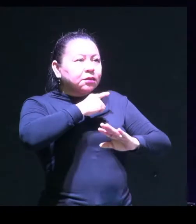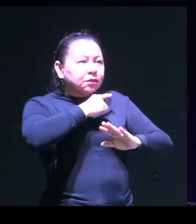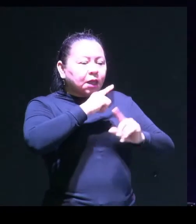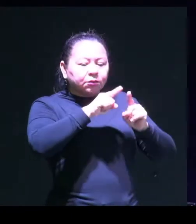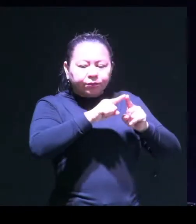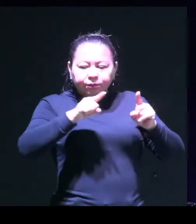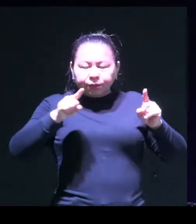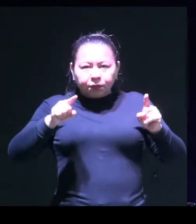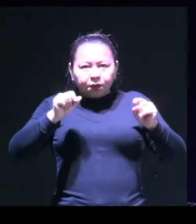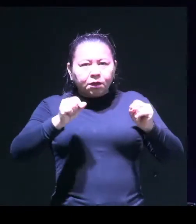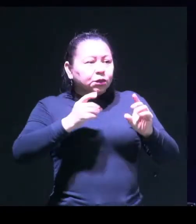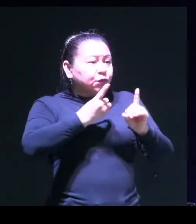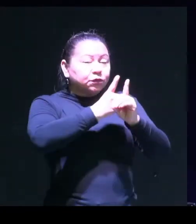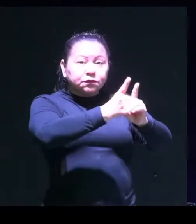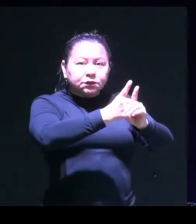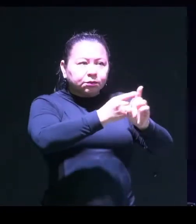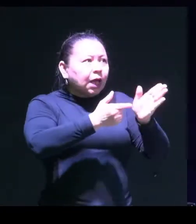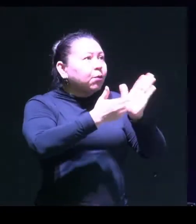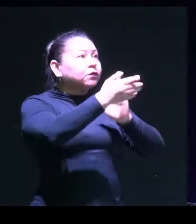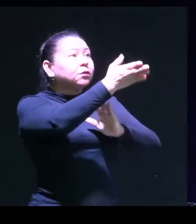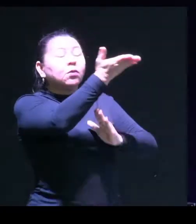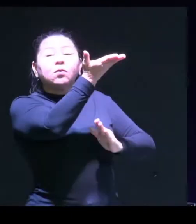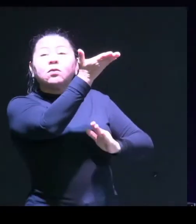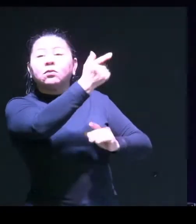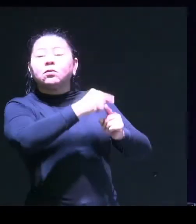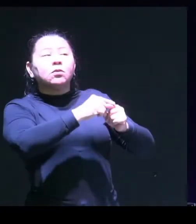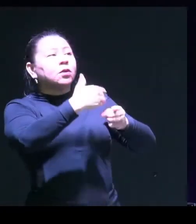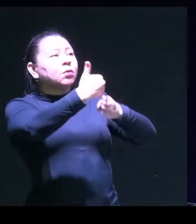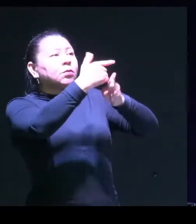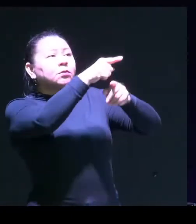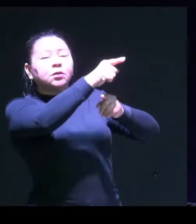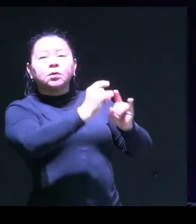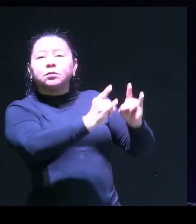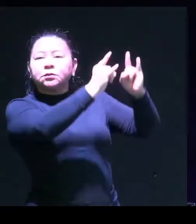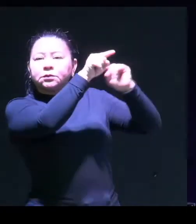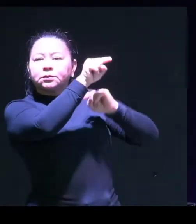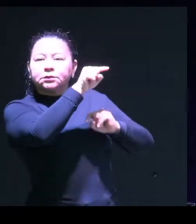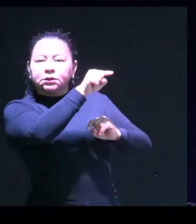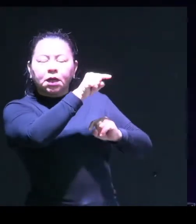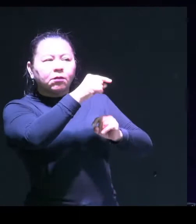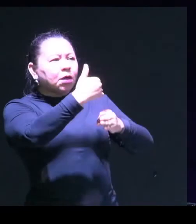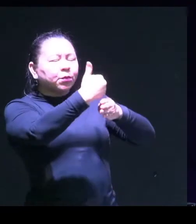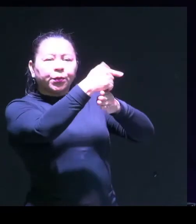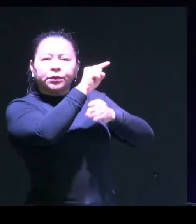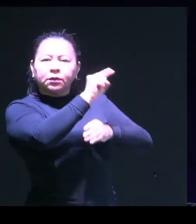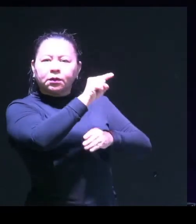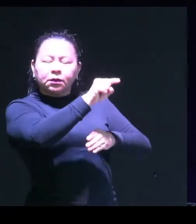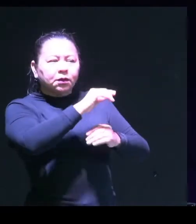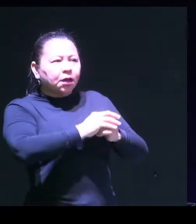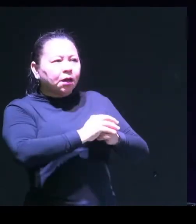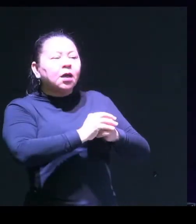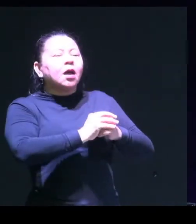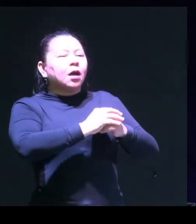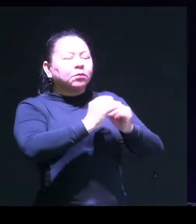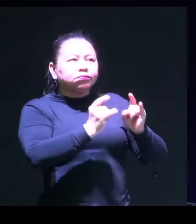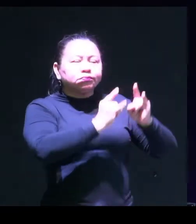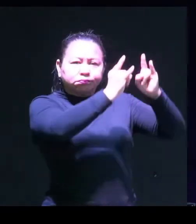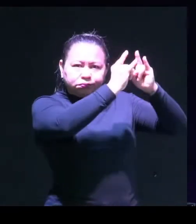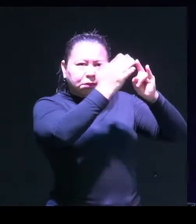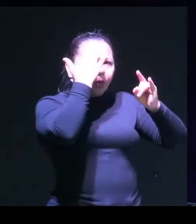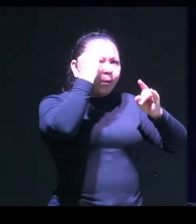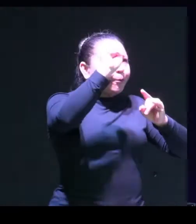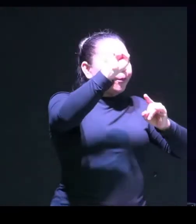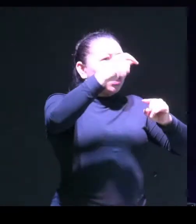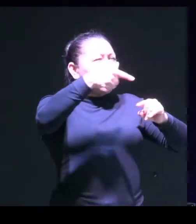grande, porque os discípulos estavam mostrando aquele templo que tinha sido construído lá o templo de Salomão, o primeiro, tinha sido